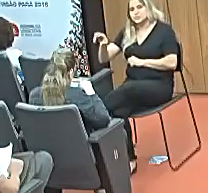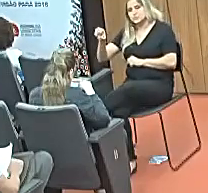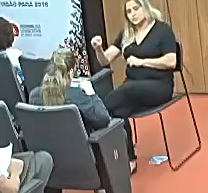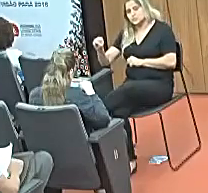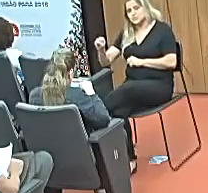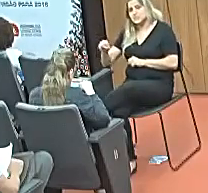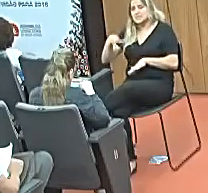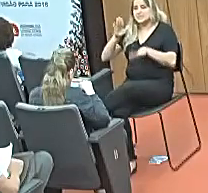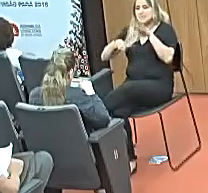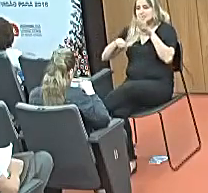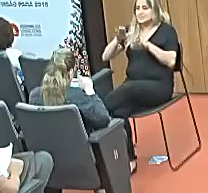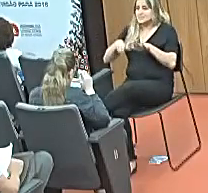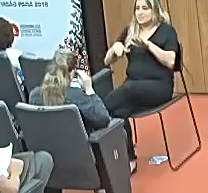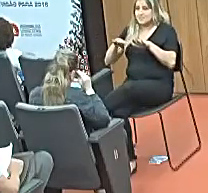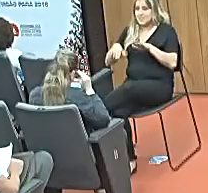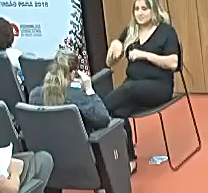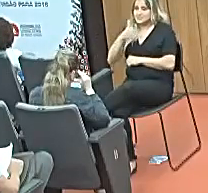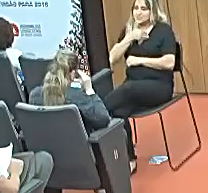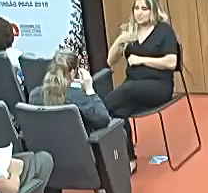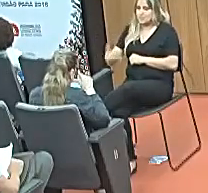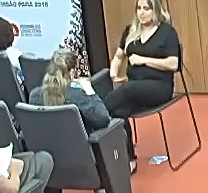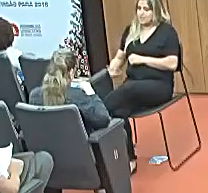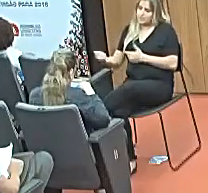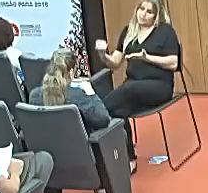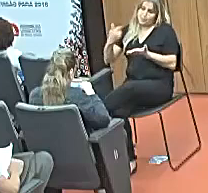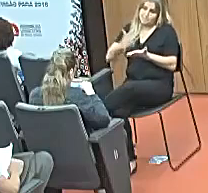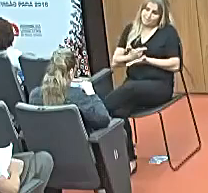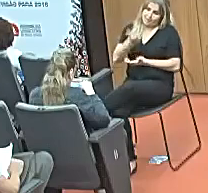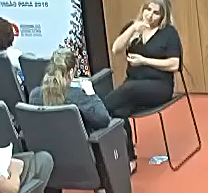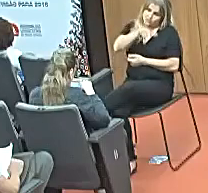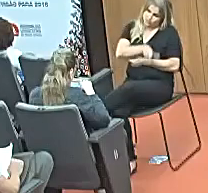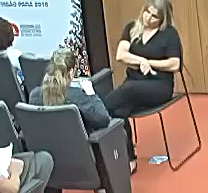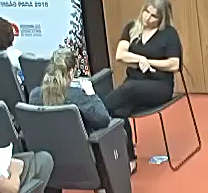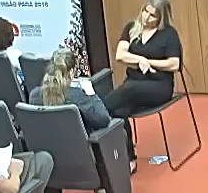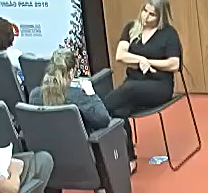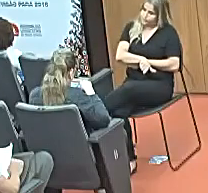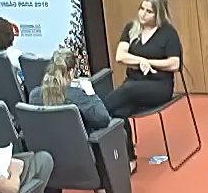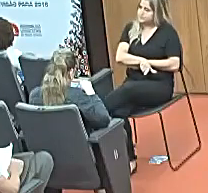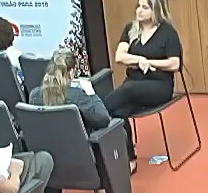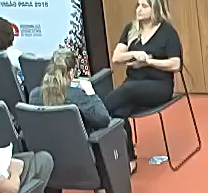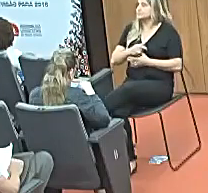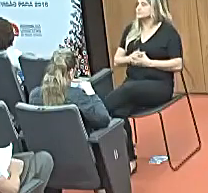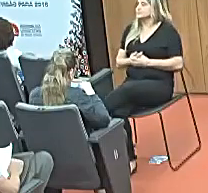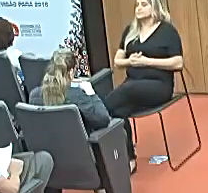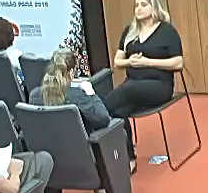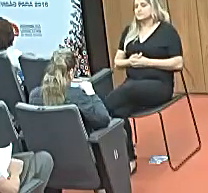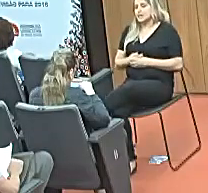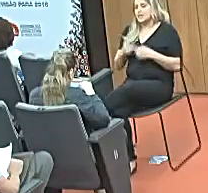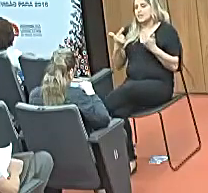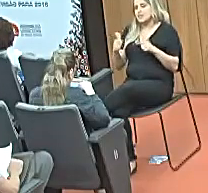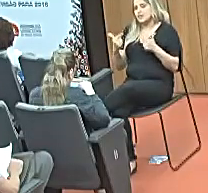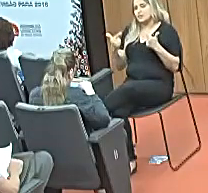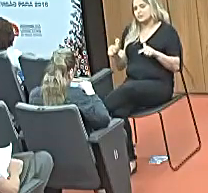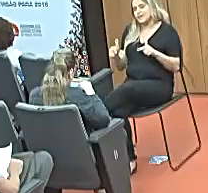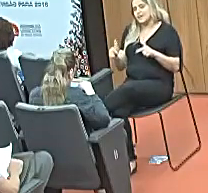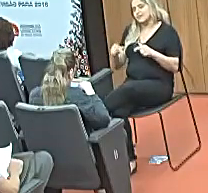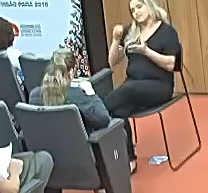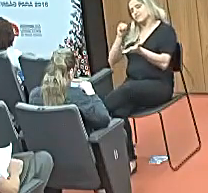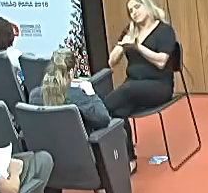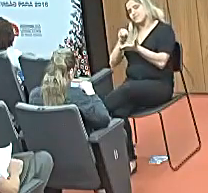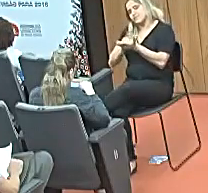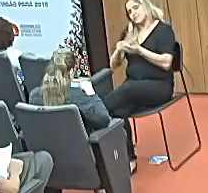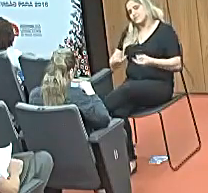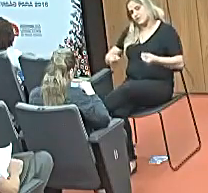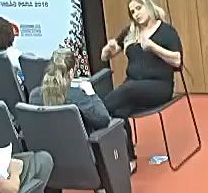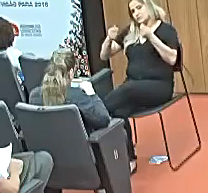muitas das vezes não recebem não tem condições os aparados recursos financeiros e demais necessários para que possam prestar o